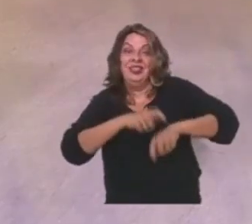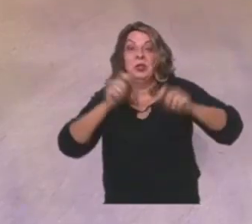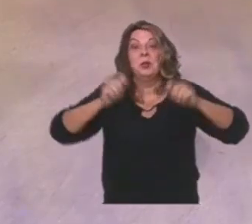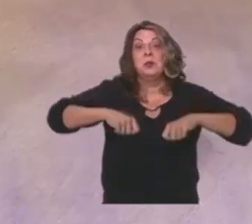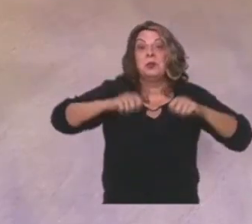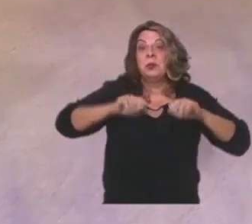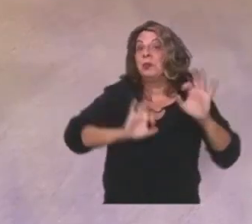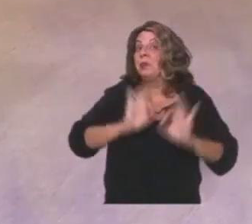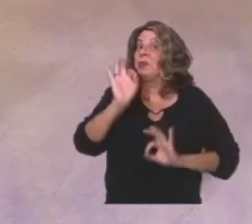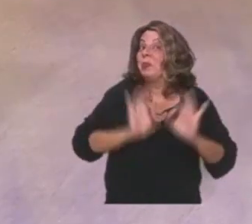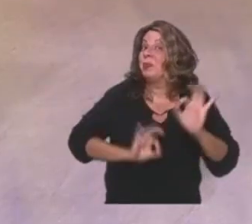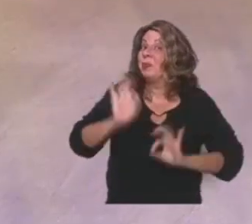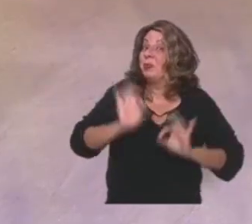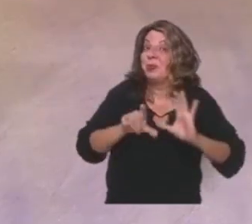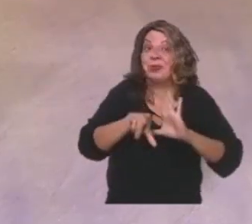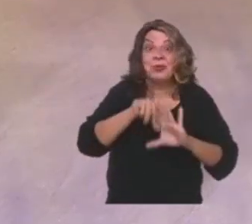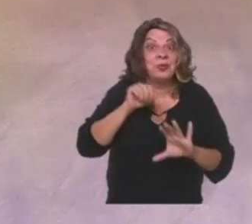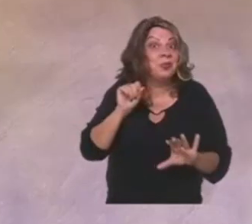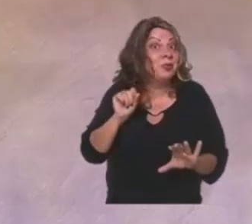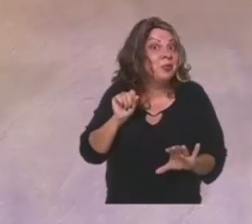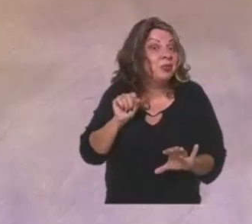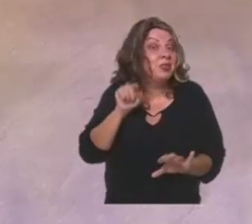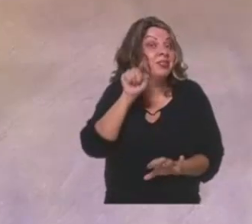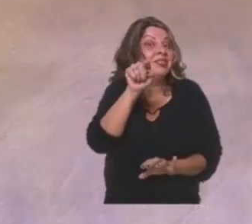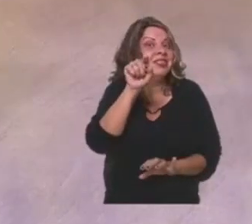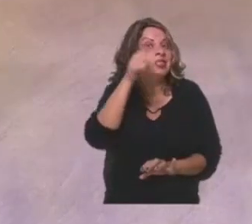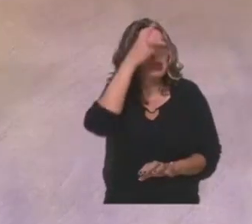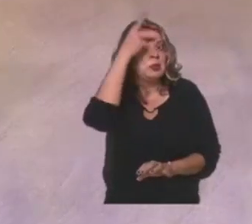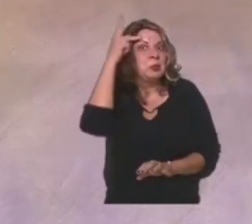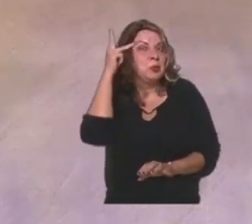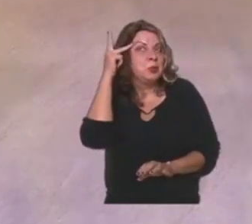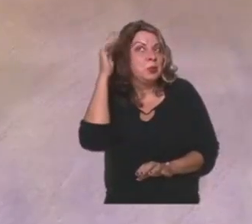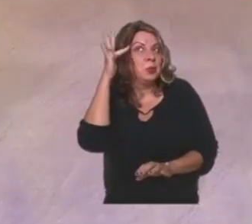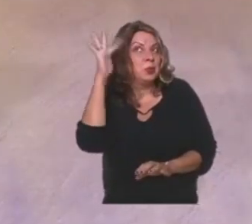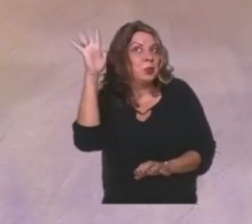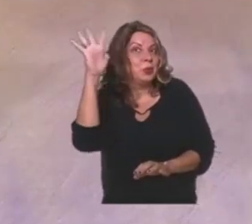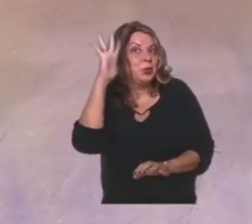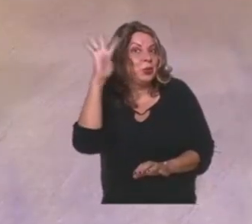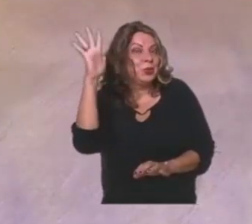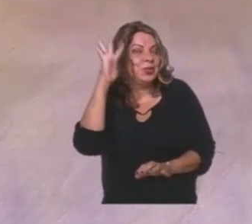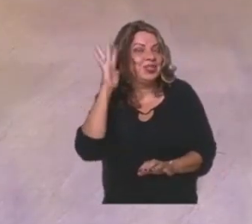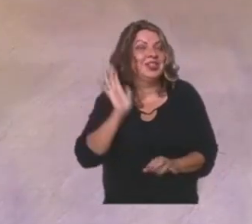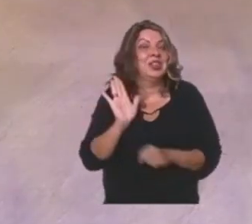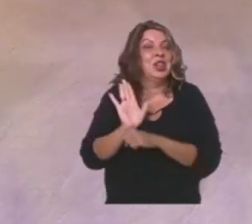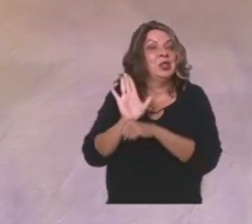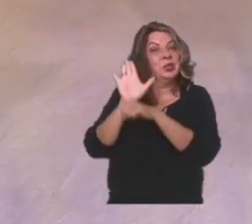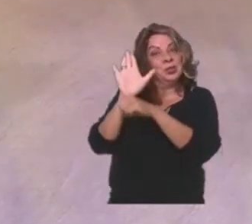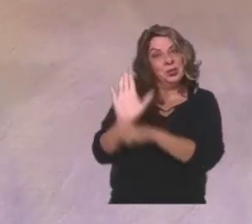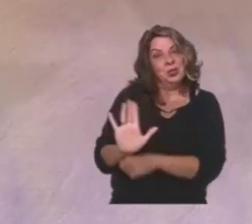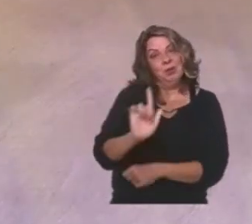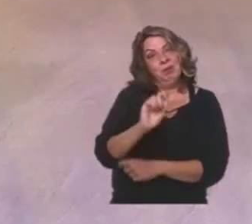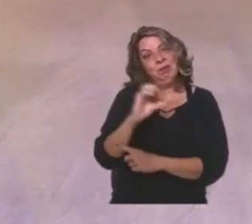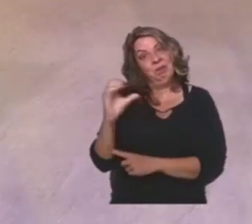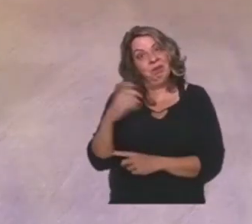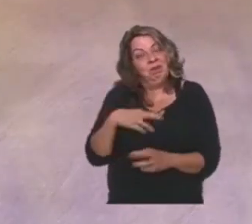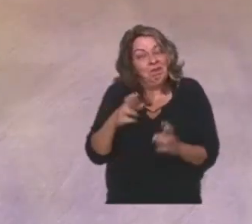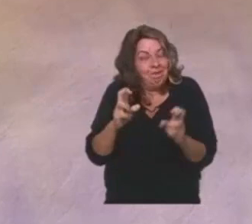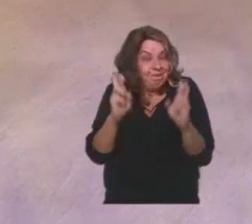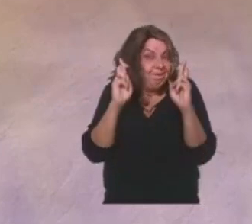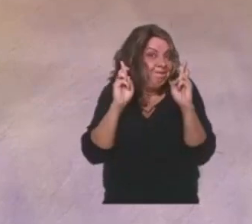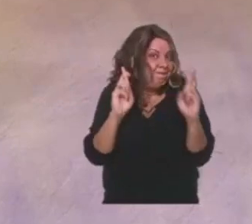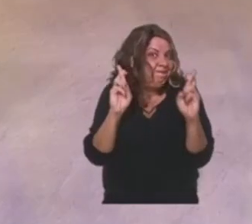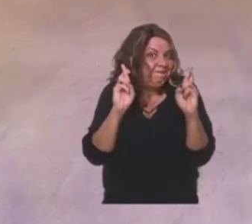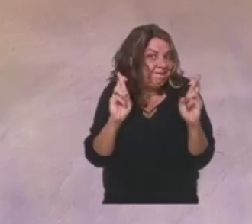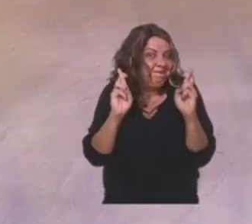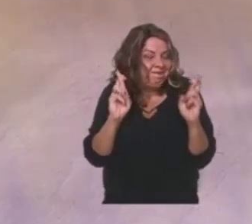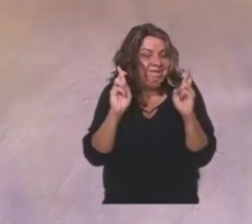poder realizar o sonho de alguém que adquiriu, ajudou o GAC Sergipe. Então, ó, vamos lá, cruza os dedos, pega a